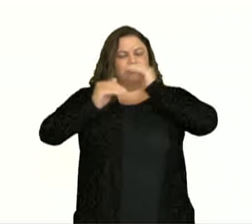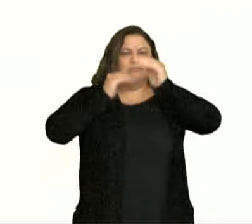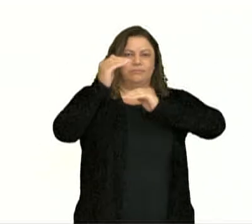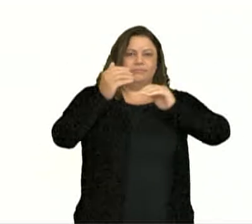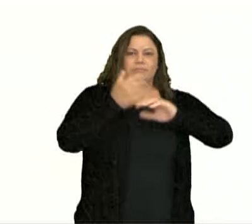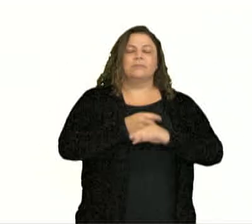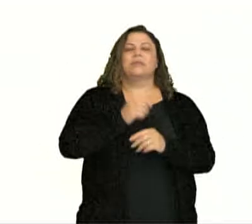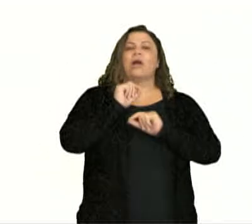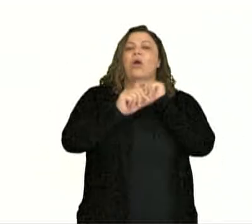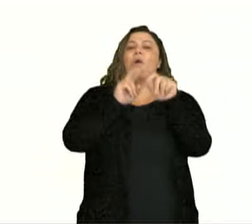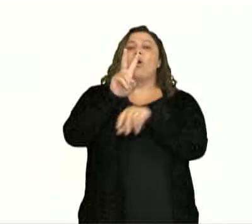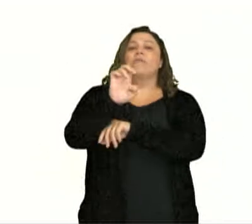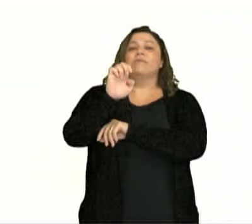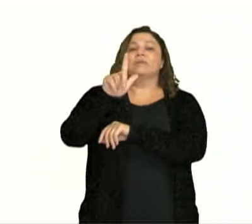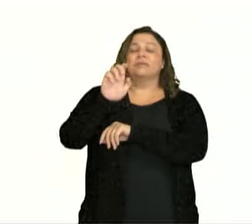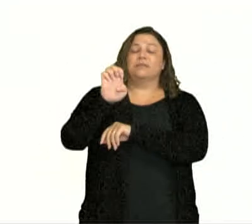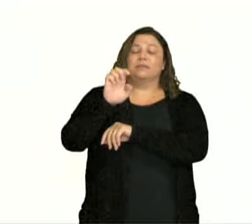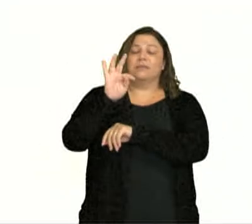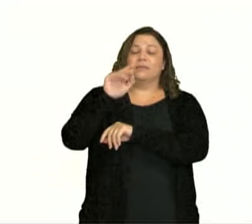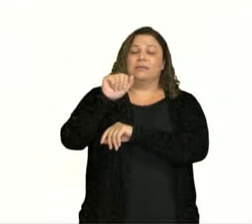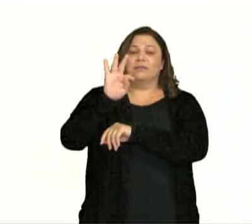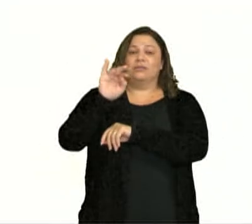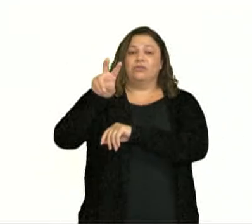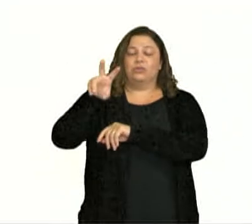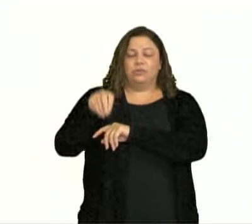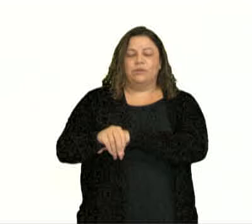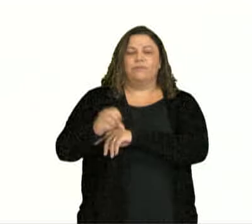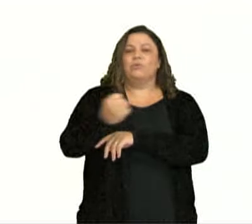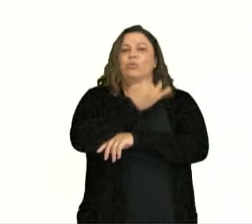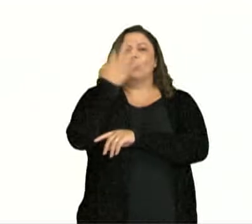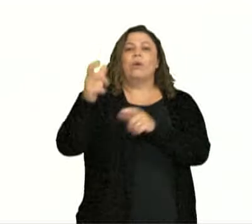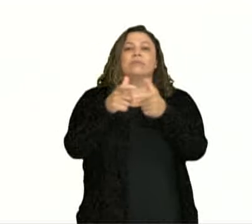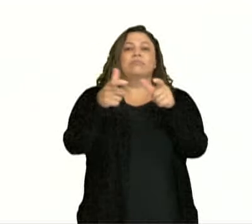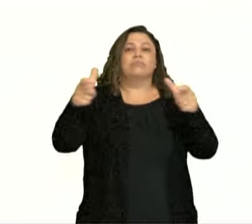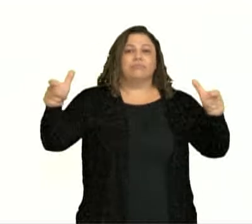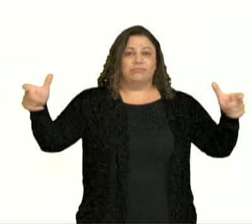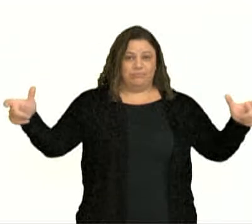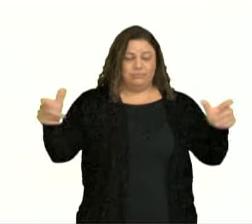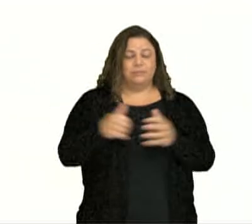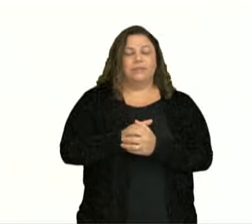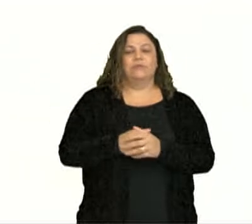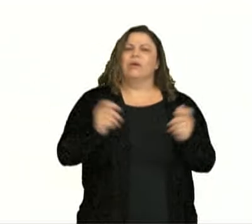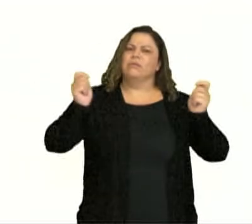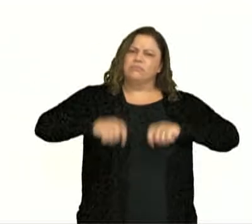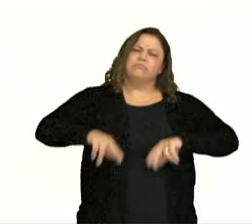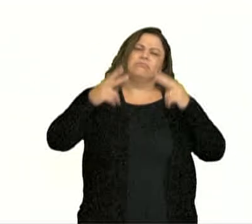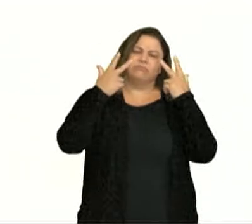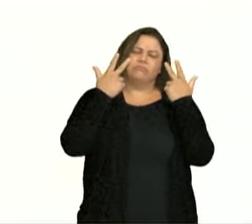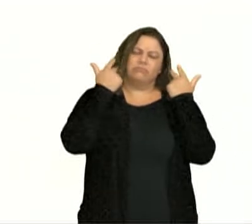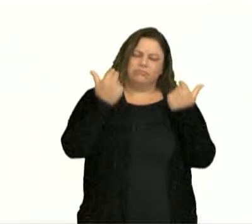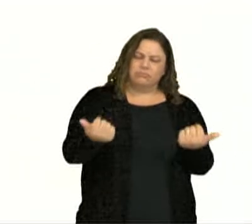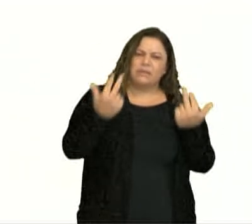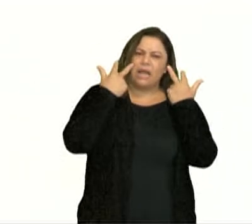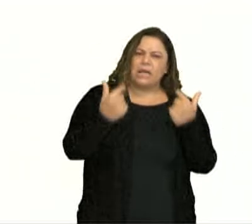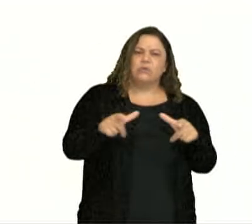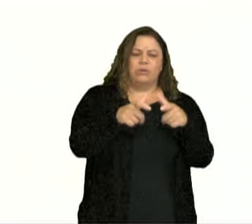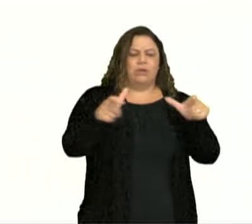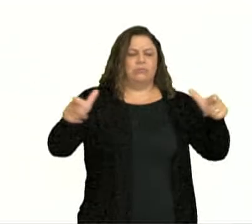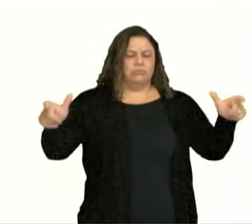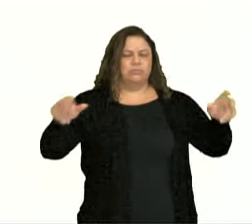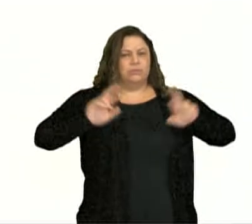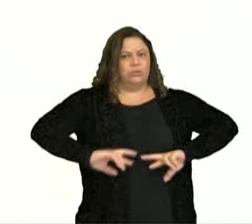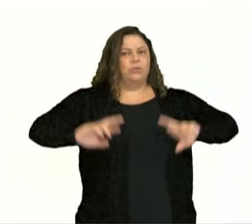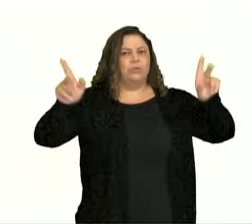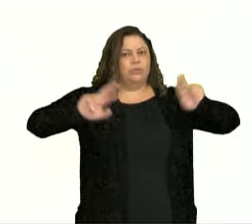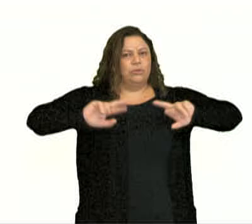diz, vegetativo da população, quanto cresceu ou não. Também chamado de crescimento natural. Representa a diferença entre a